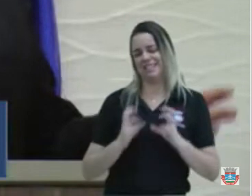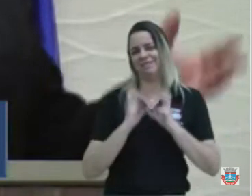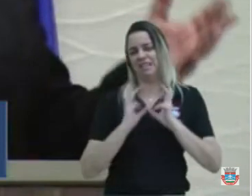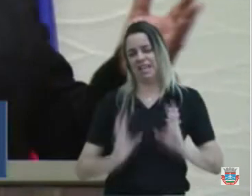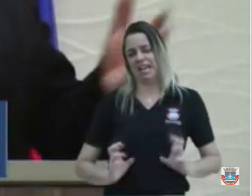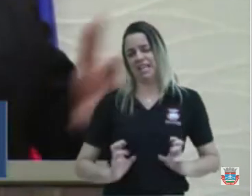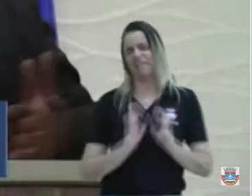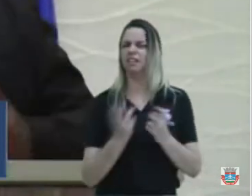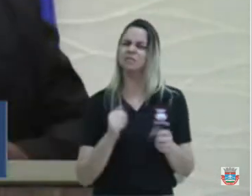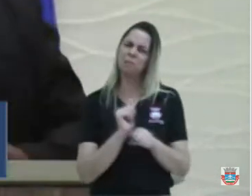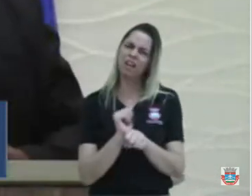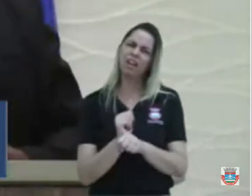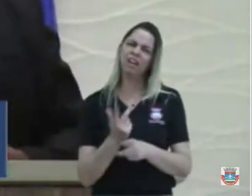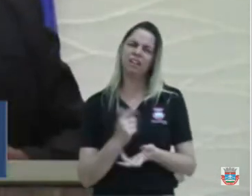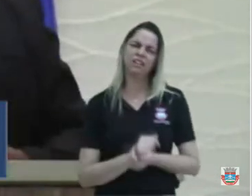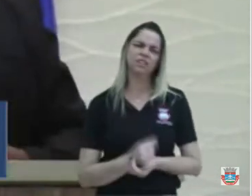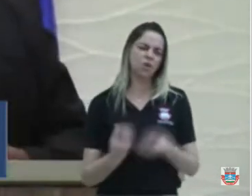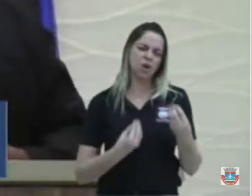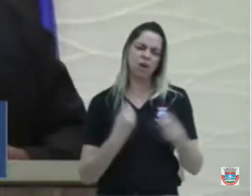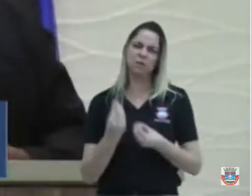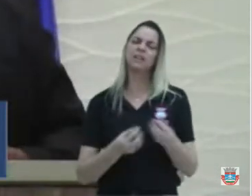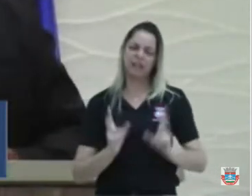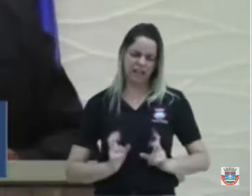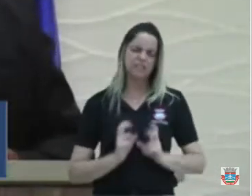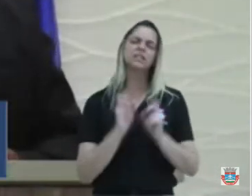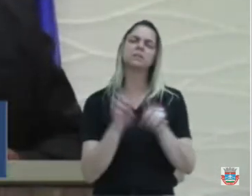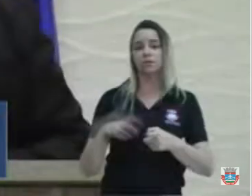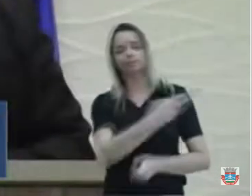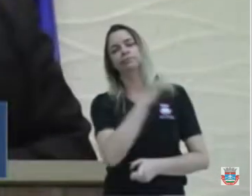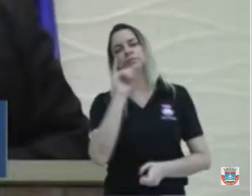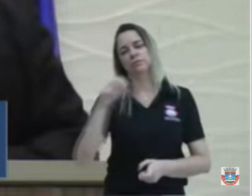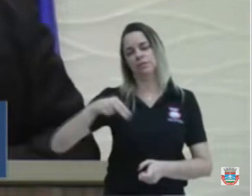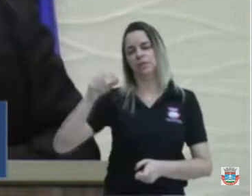Mas se esperar naquela situação, vai virar câncer também.